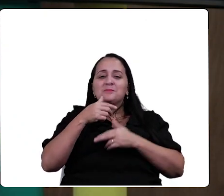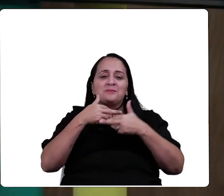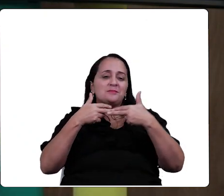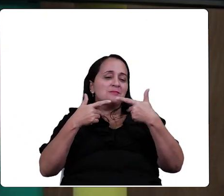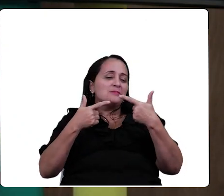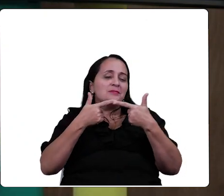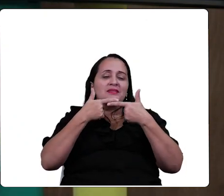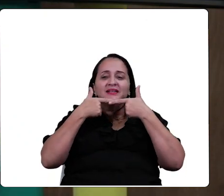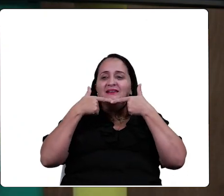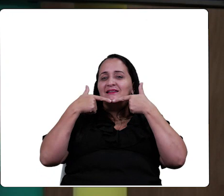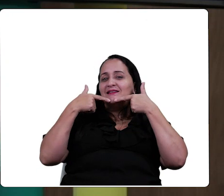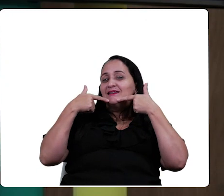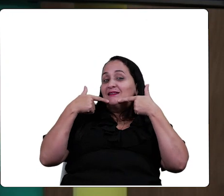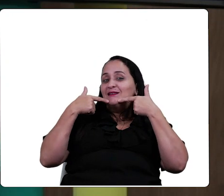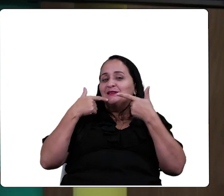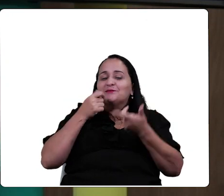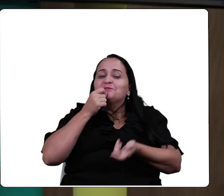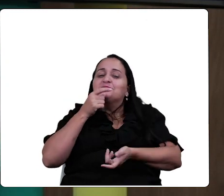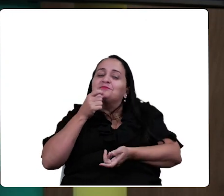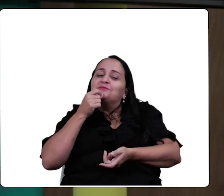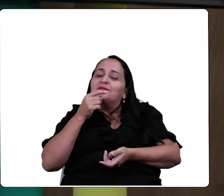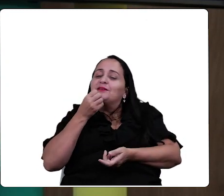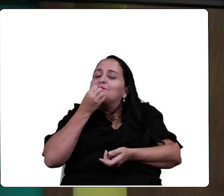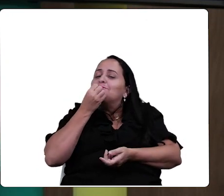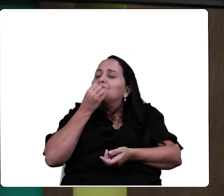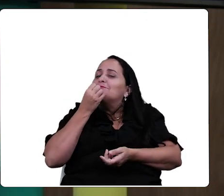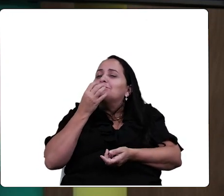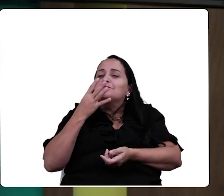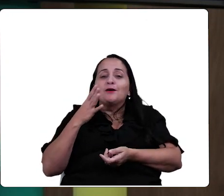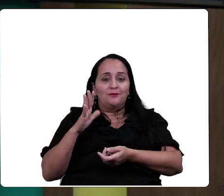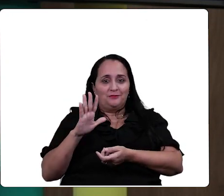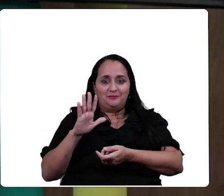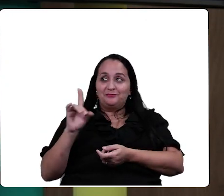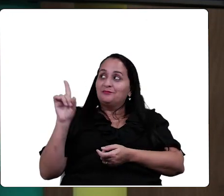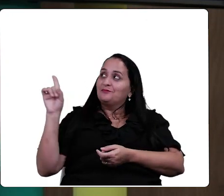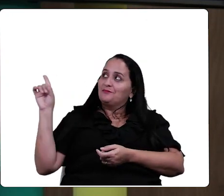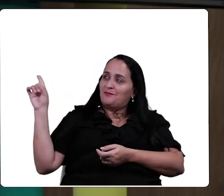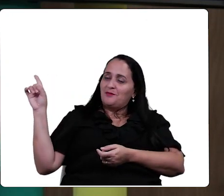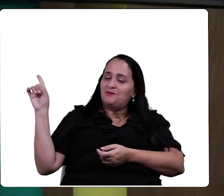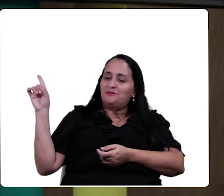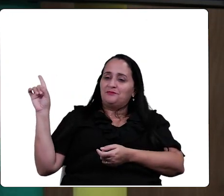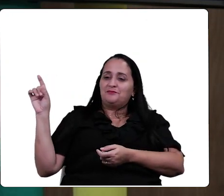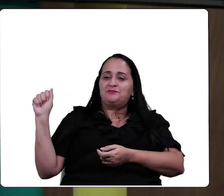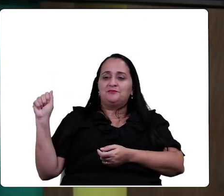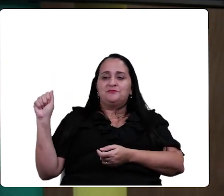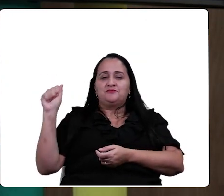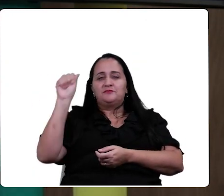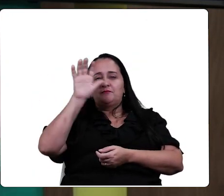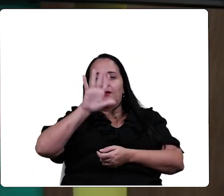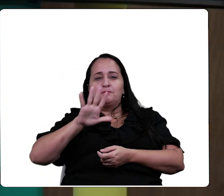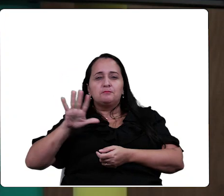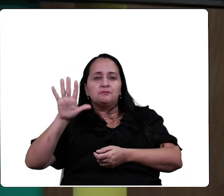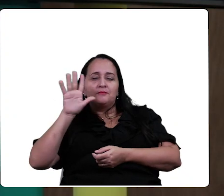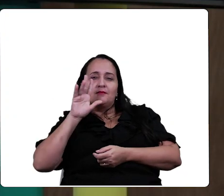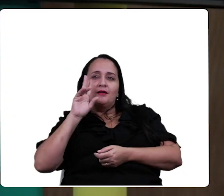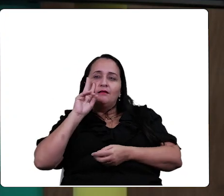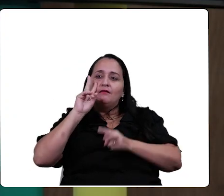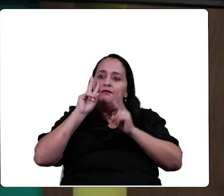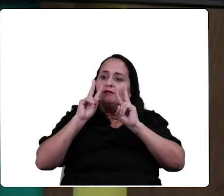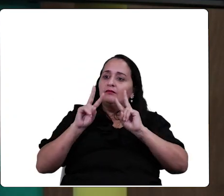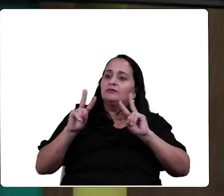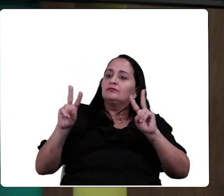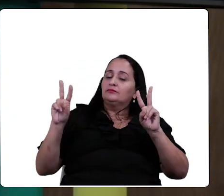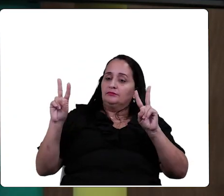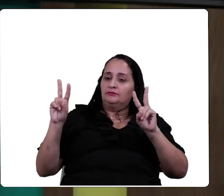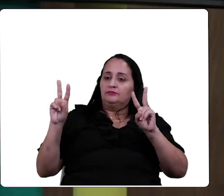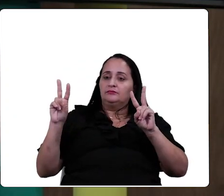pouco com a tirinha, ela tem um teor humorístico. lúdico, mas vai um pouco até